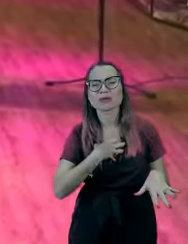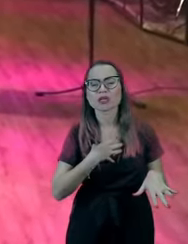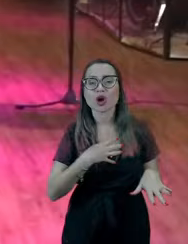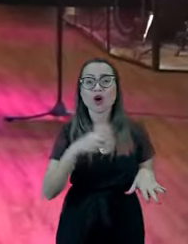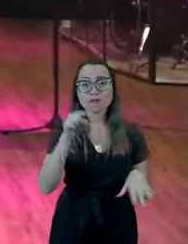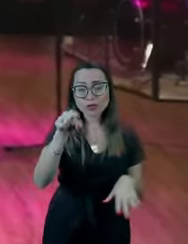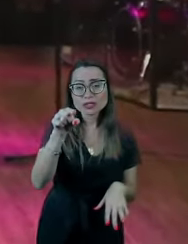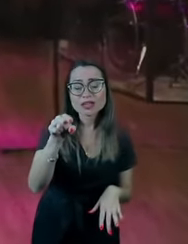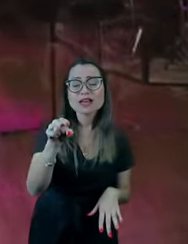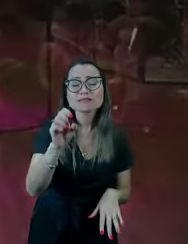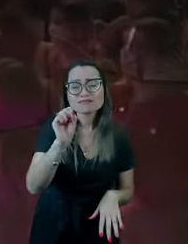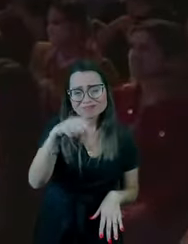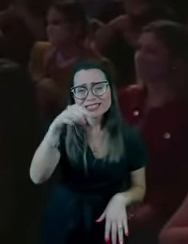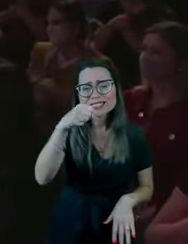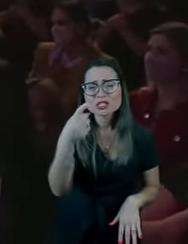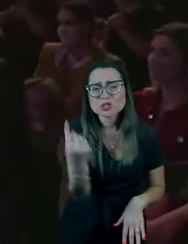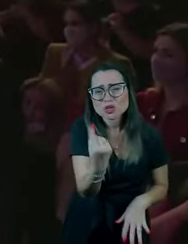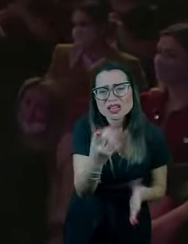sozinha.